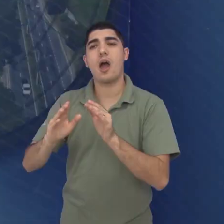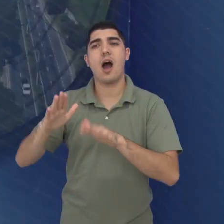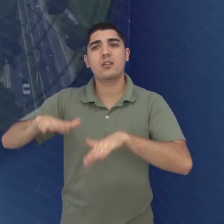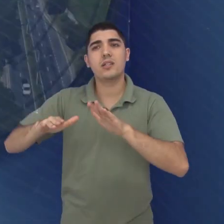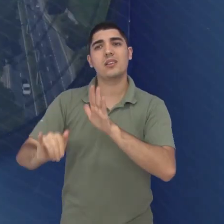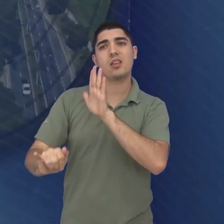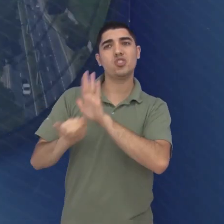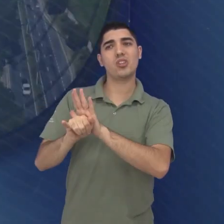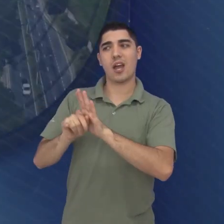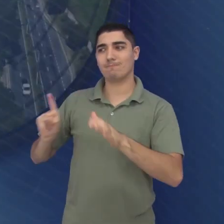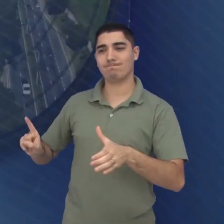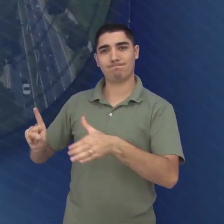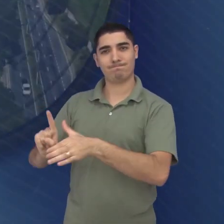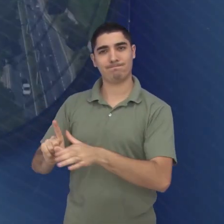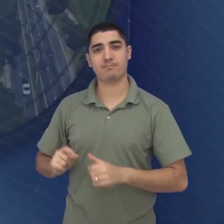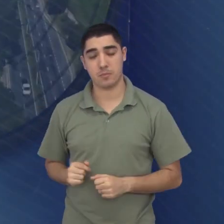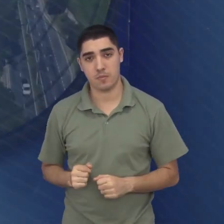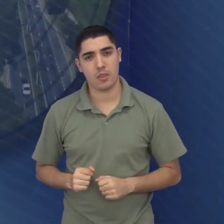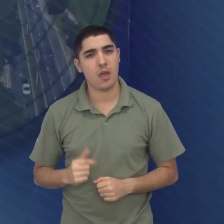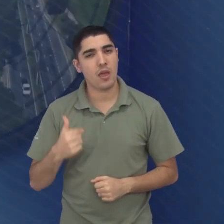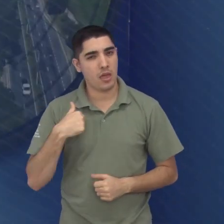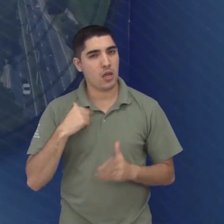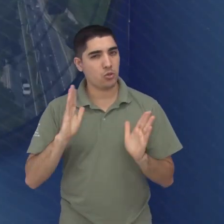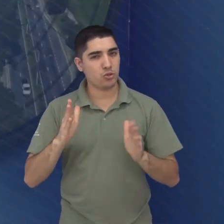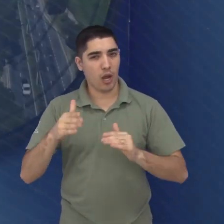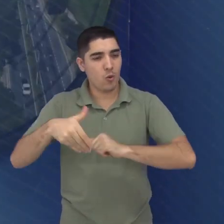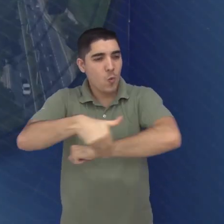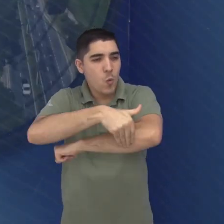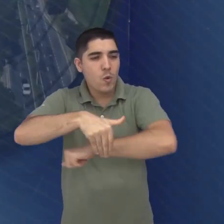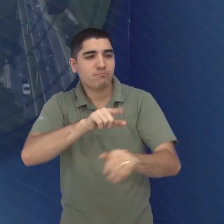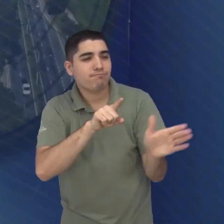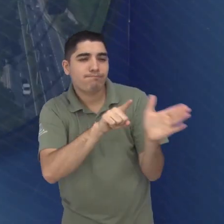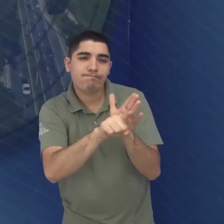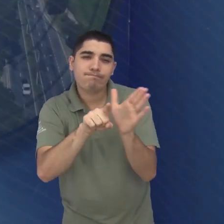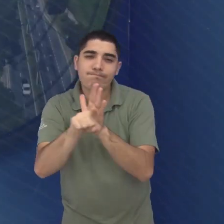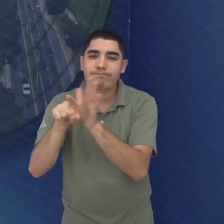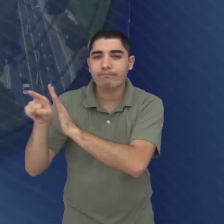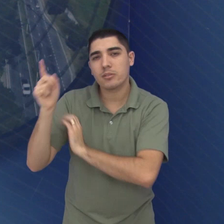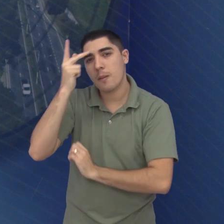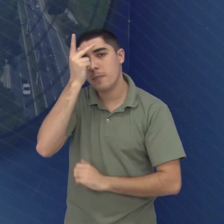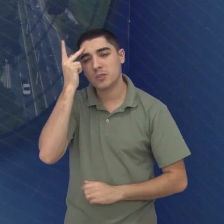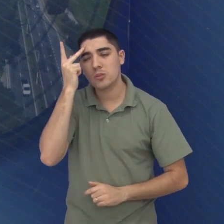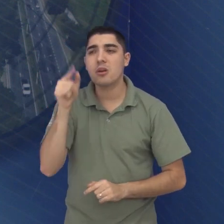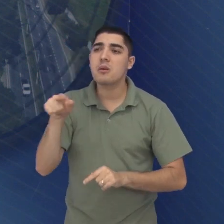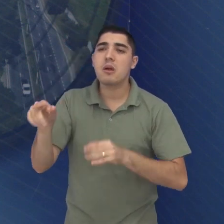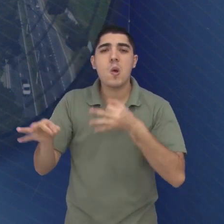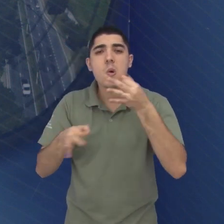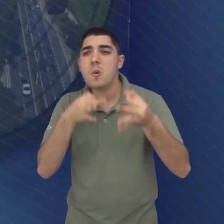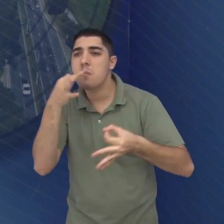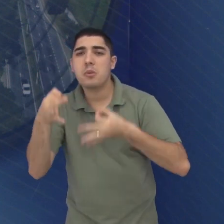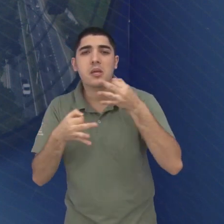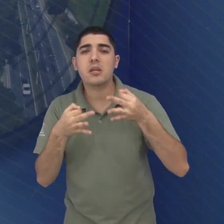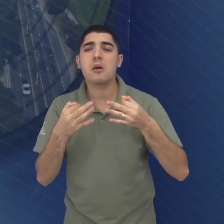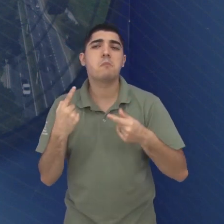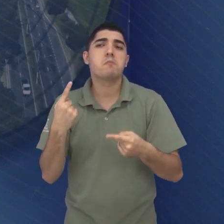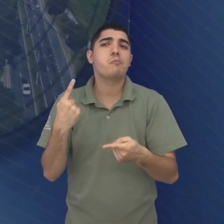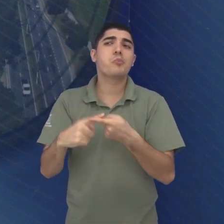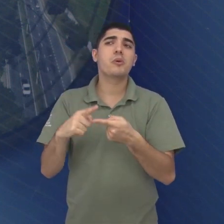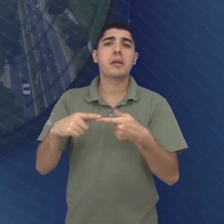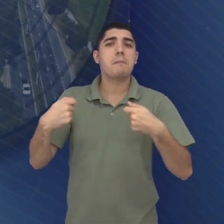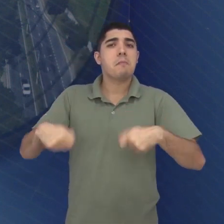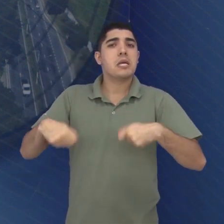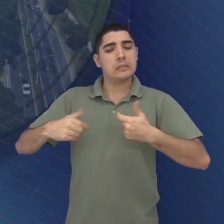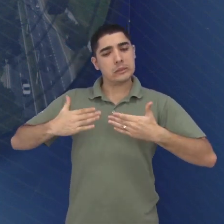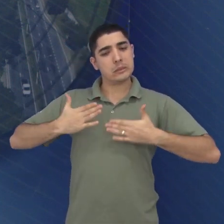social. Eu fui para as ruas, então, e perguntei para algumas pessoas o que elas acham, o que elas entendem primeiramente como descanso e se